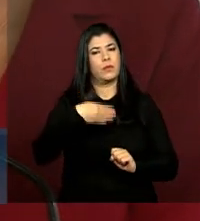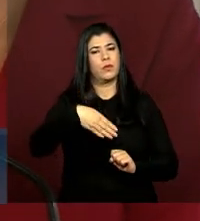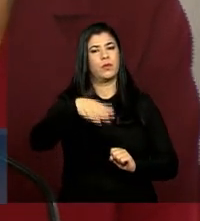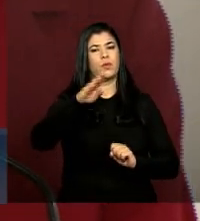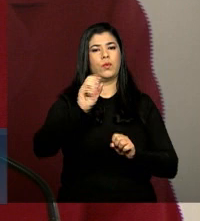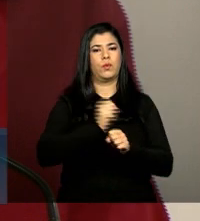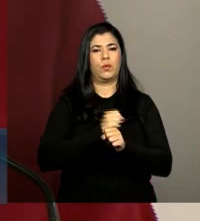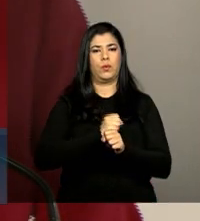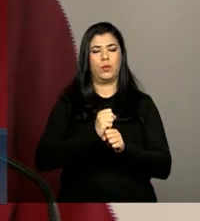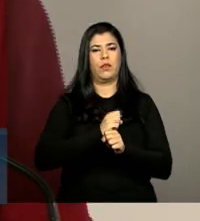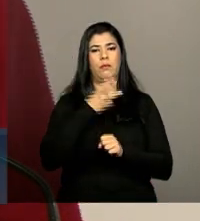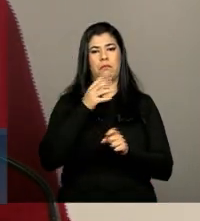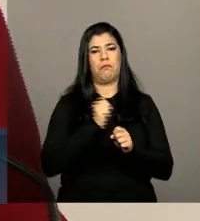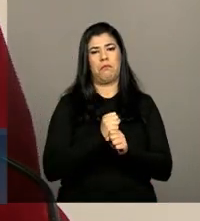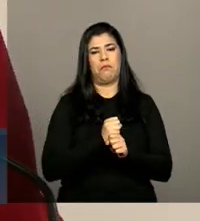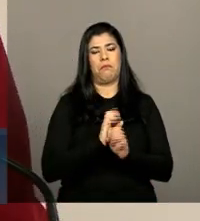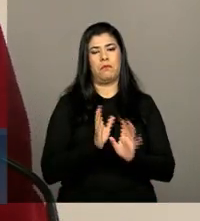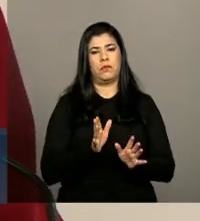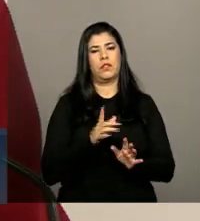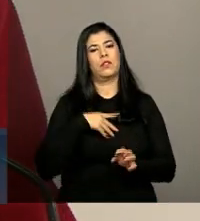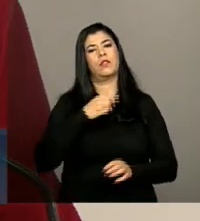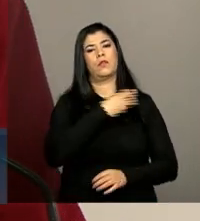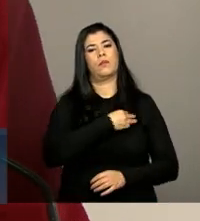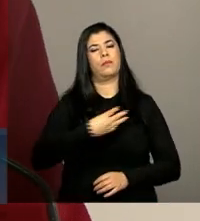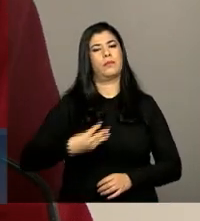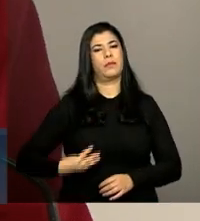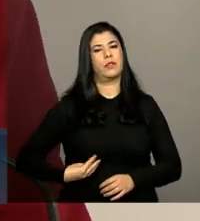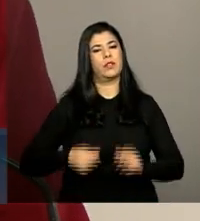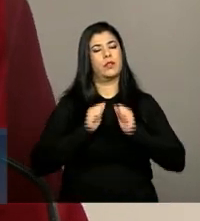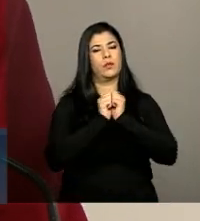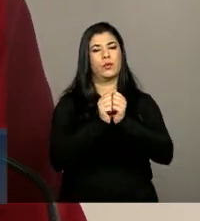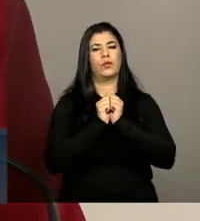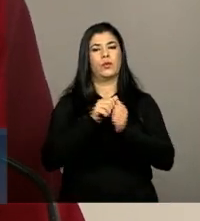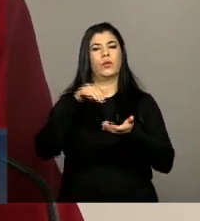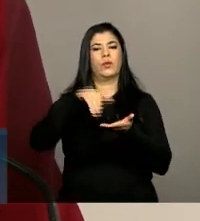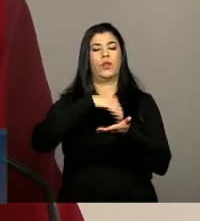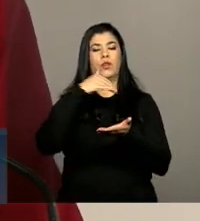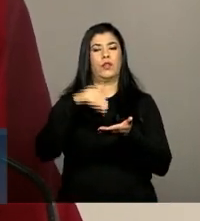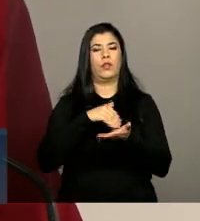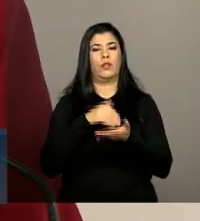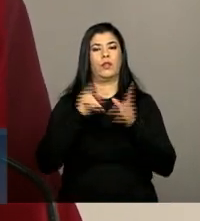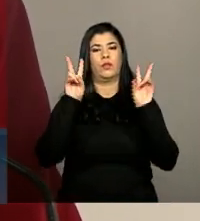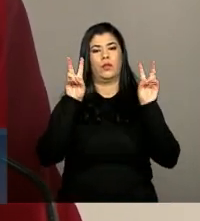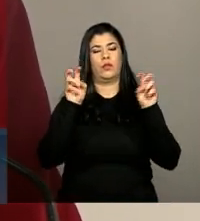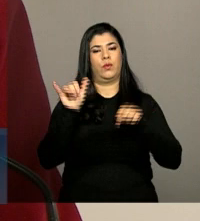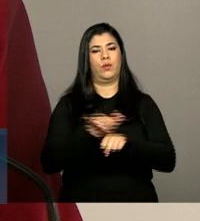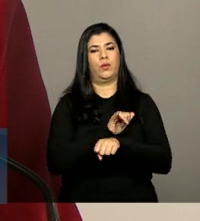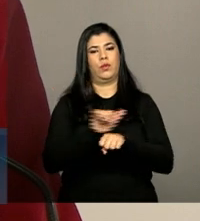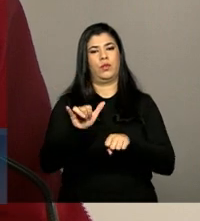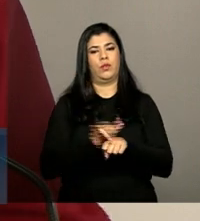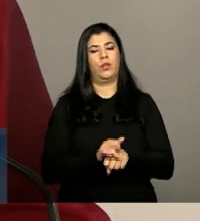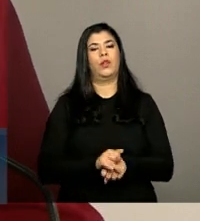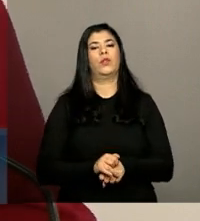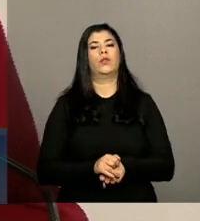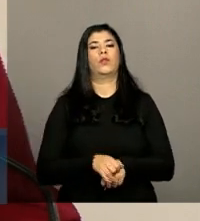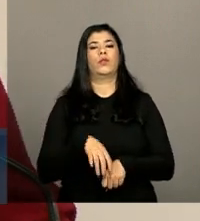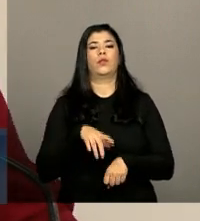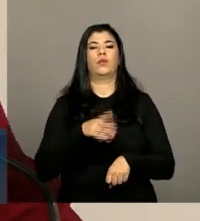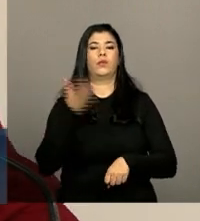atuação como o ministro da secretaria de assuntos estratégicos no período